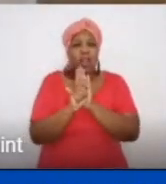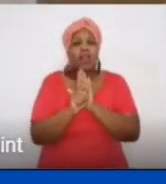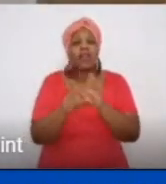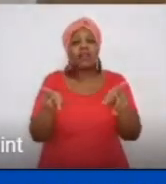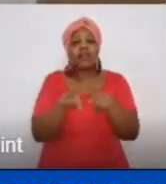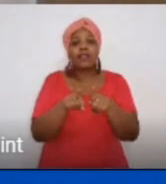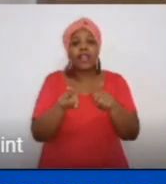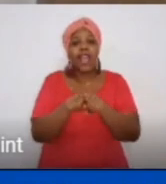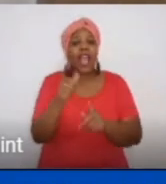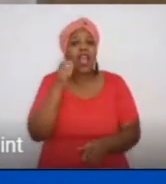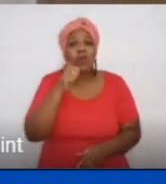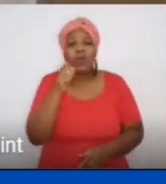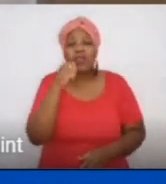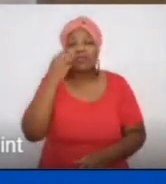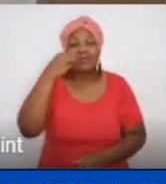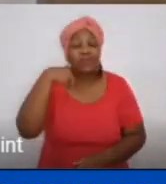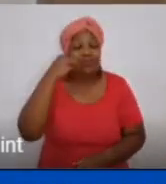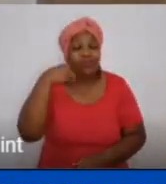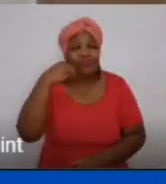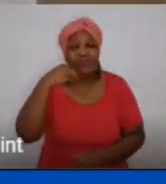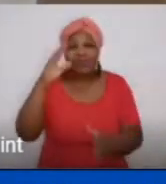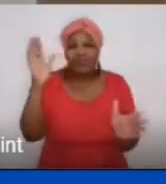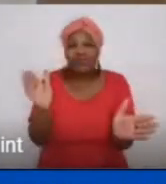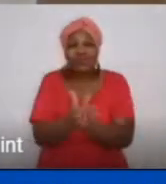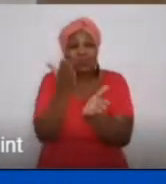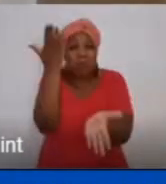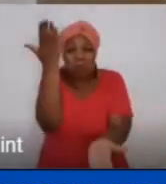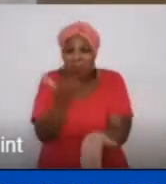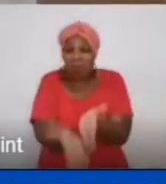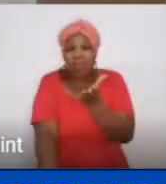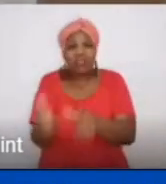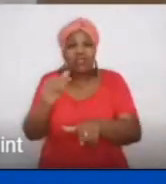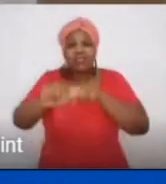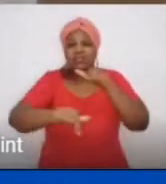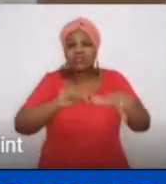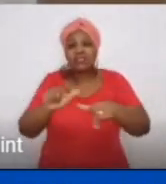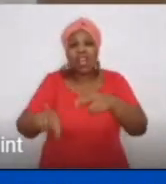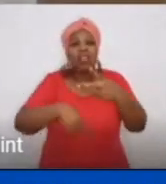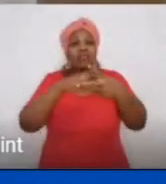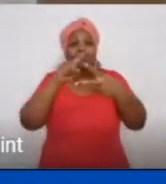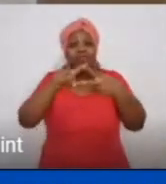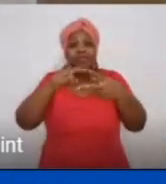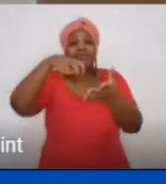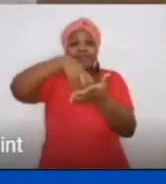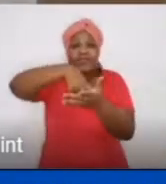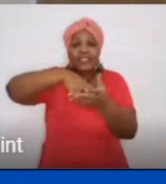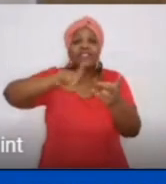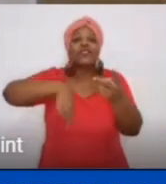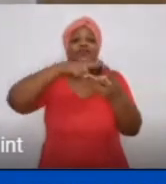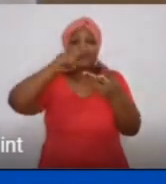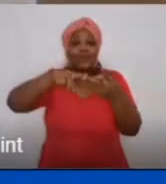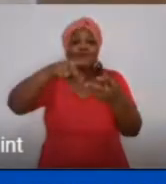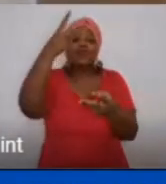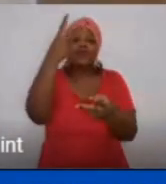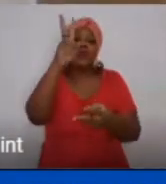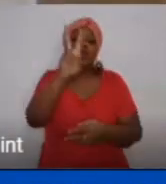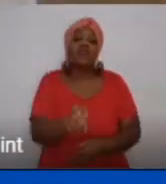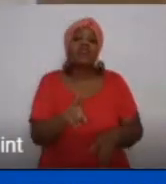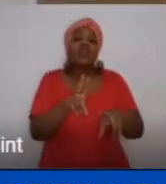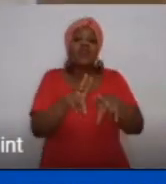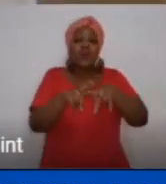as mais vulnerabilizadas no processo de trabalho e acabam sendo duplamente penalizadas. Penalizadas porque